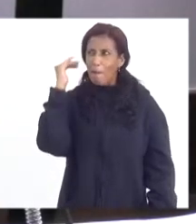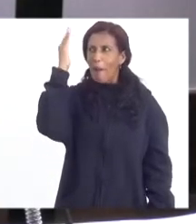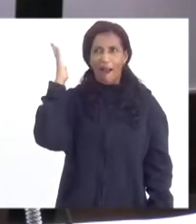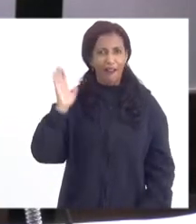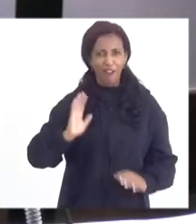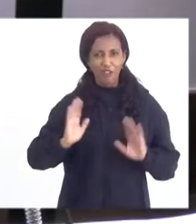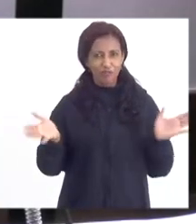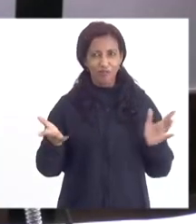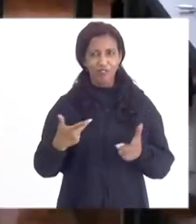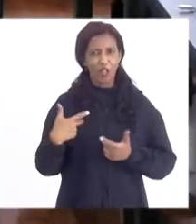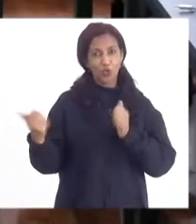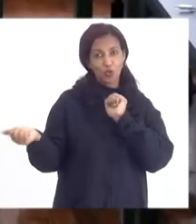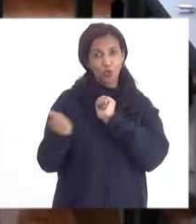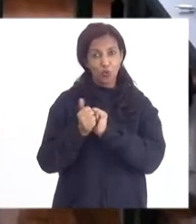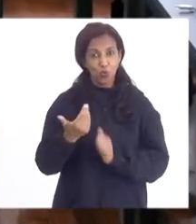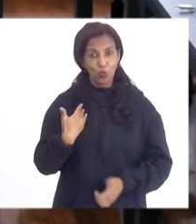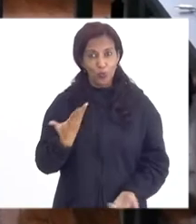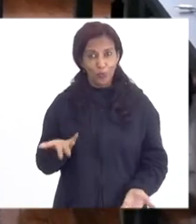Né?